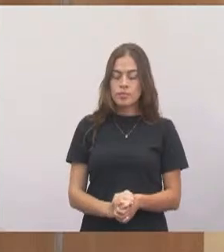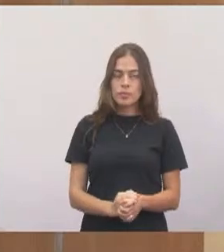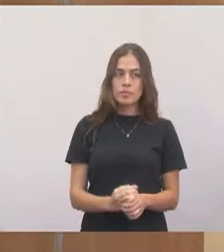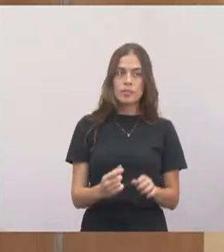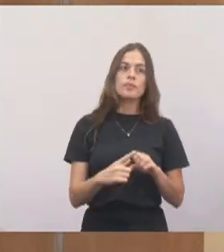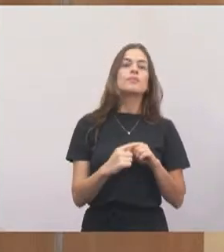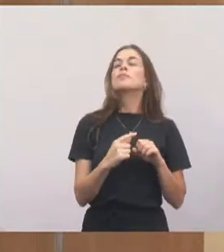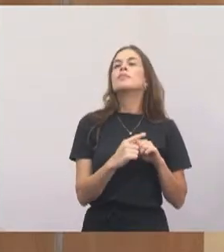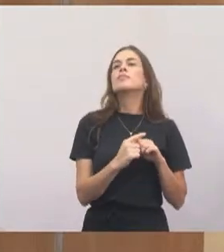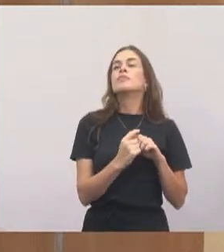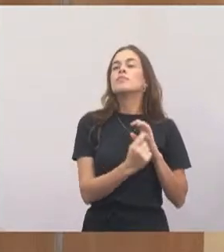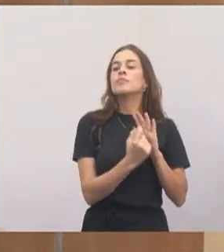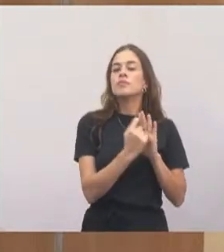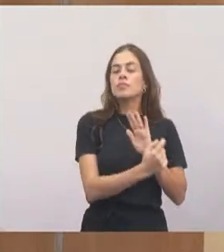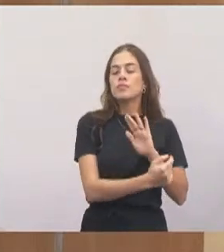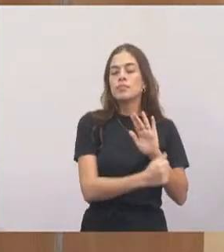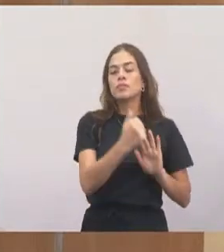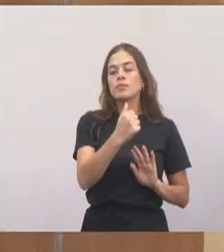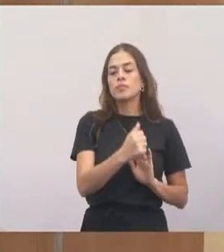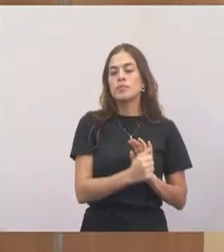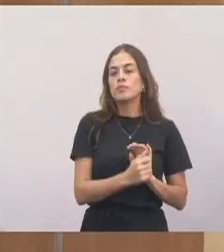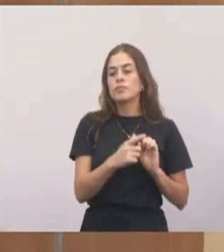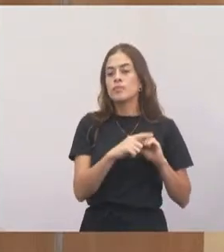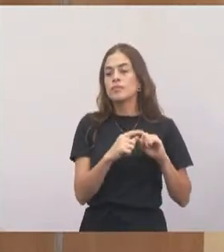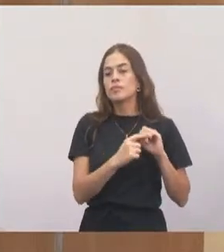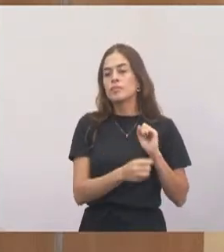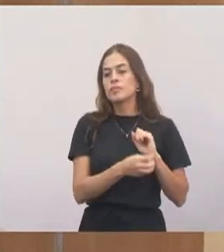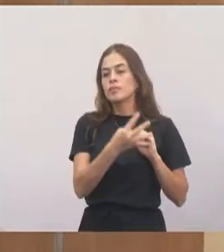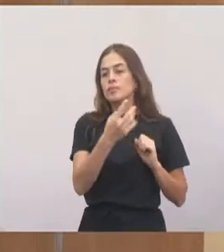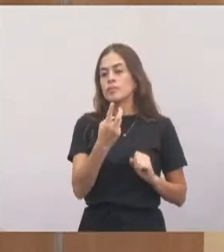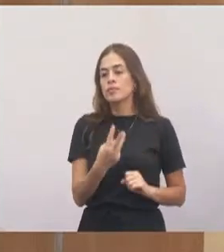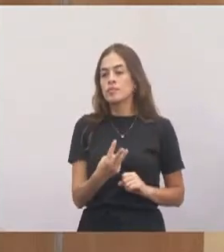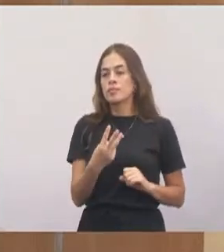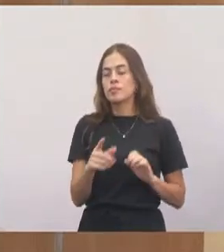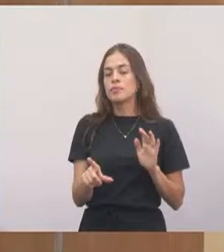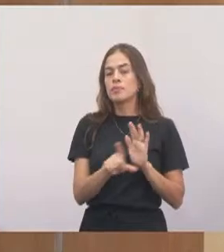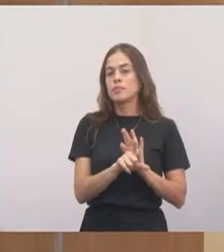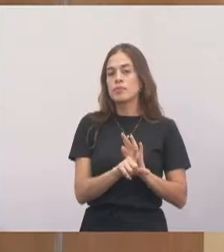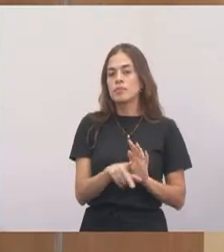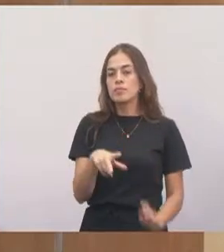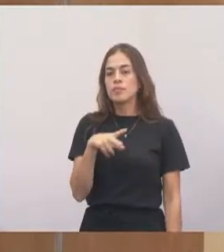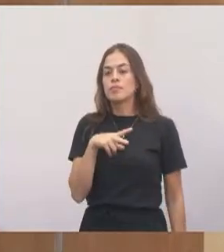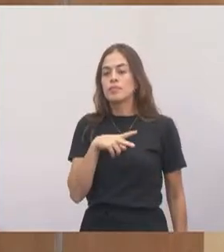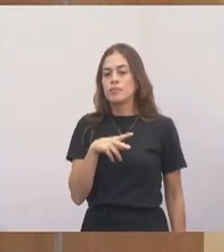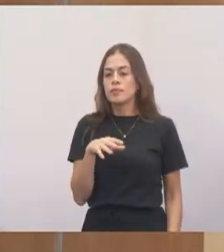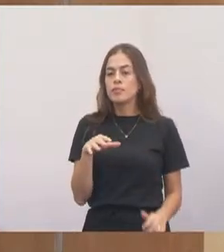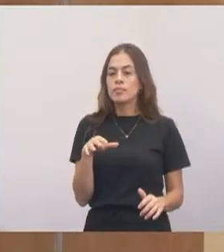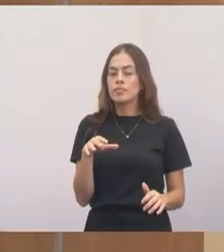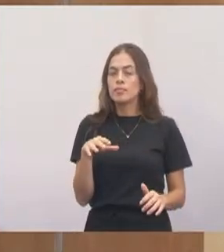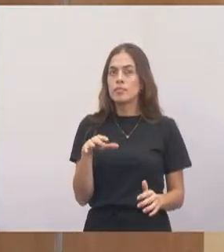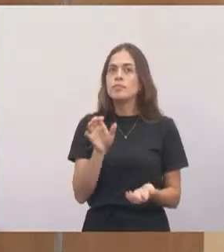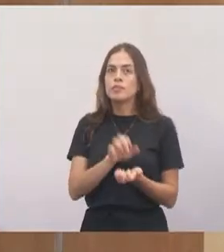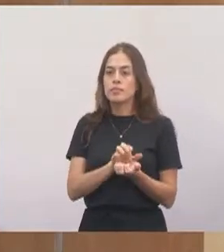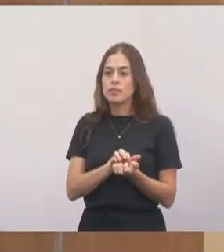inciso 1º do artigo 43 da Lei Orgânica do Município, a Lei número